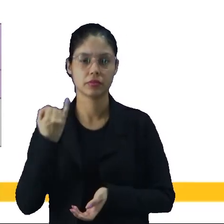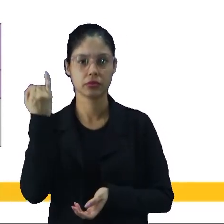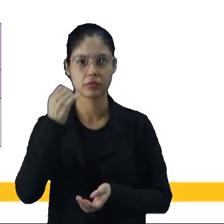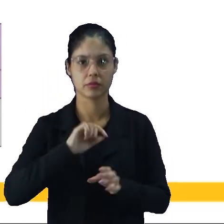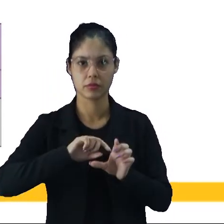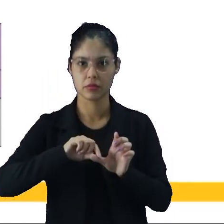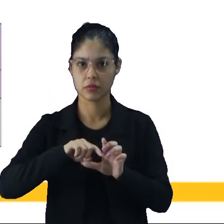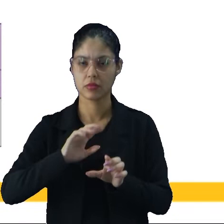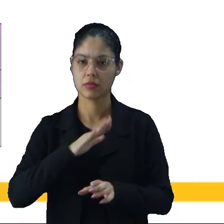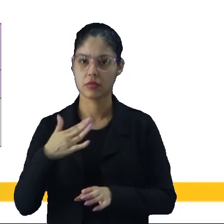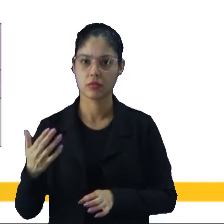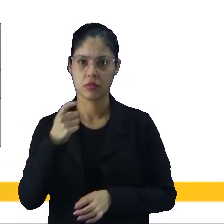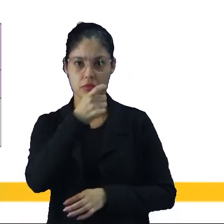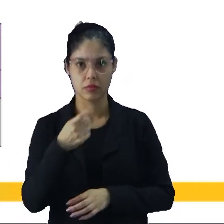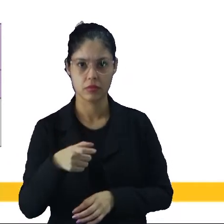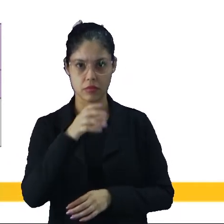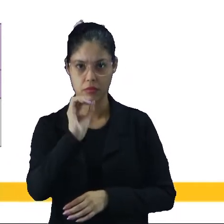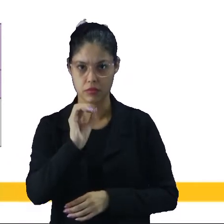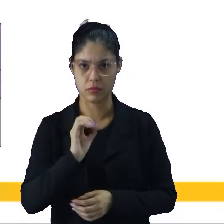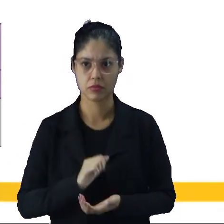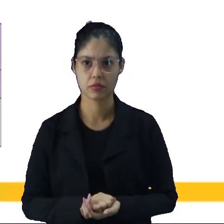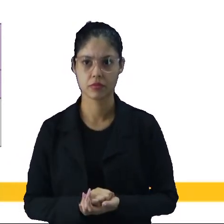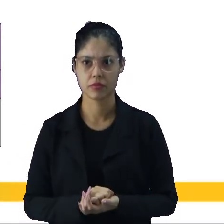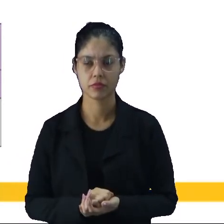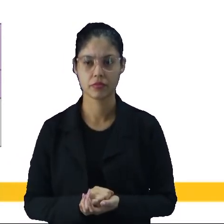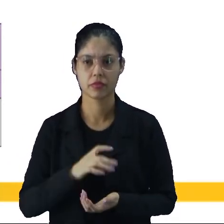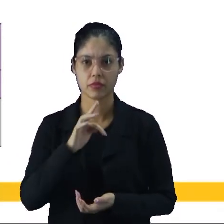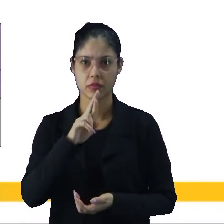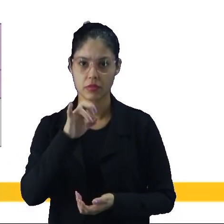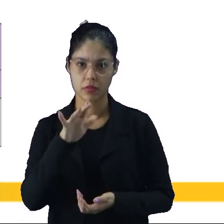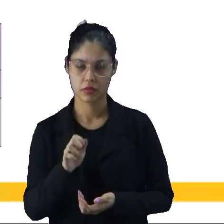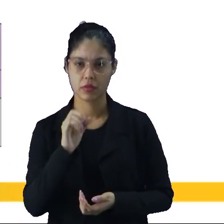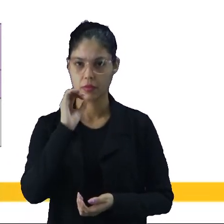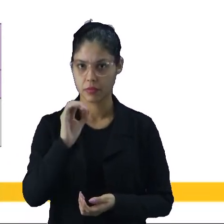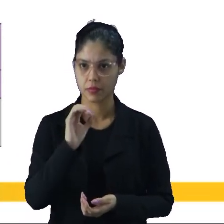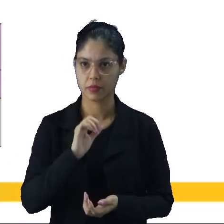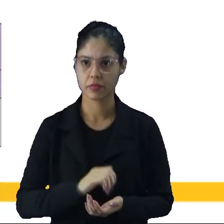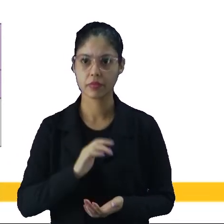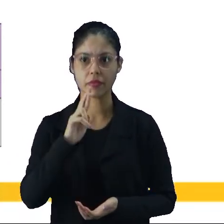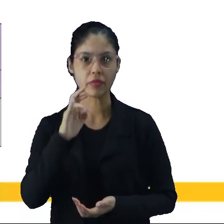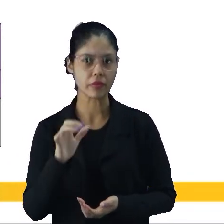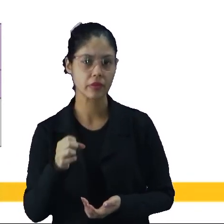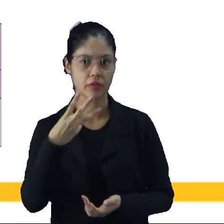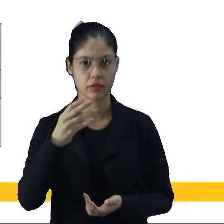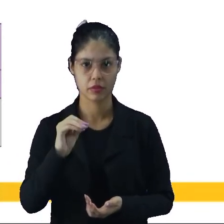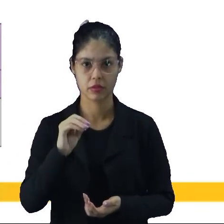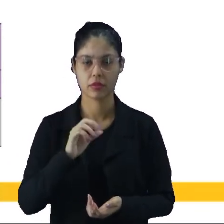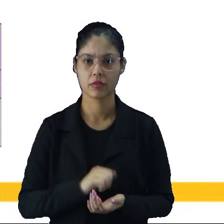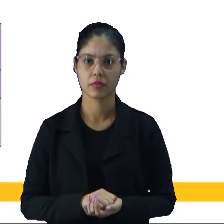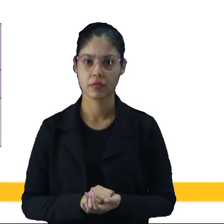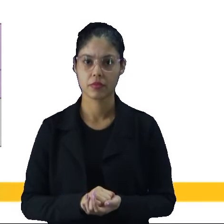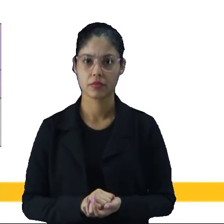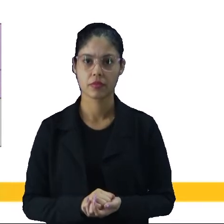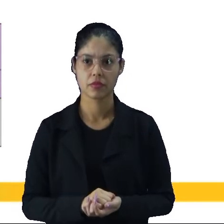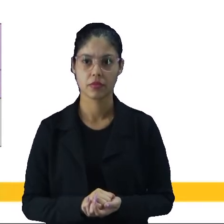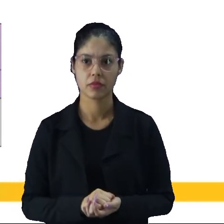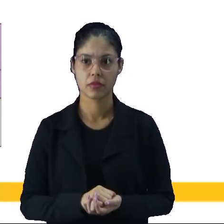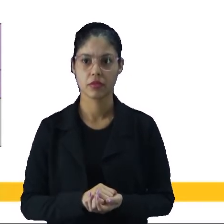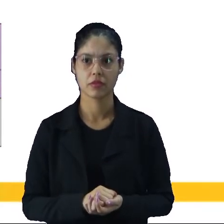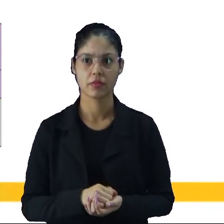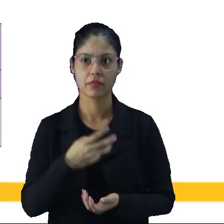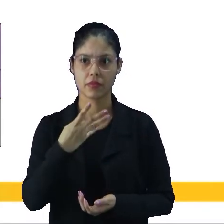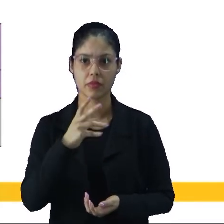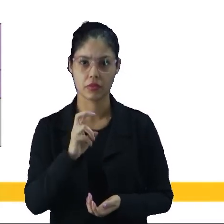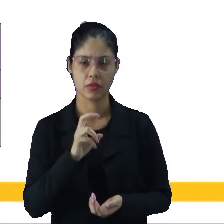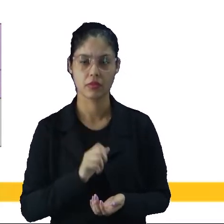ângulos. Quando o x é zero, ó, tangente de 0 é 0, tangente de 30 é raiz de 3 sobre 3, tangente